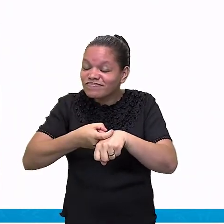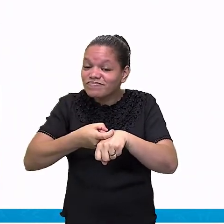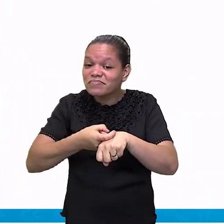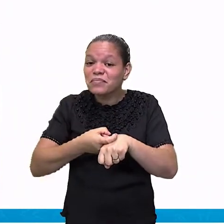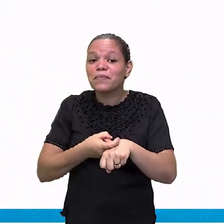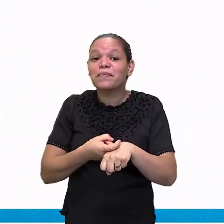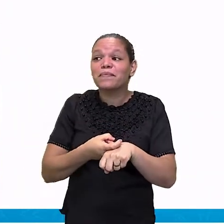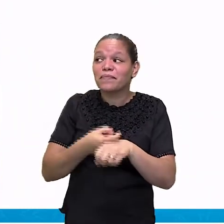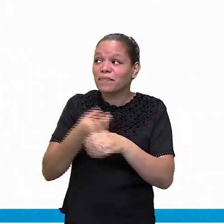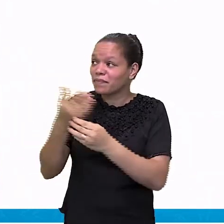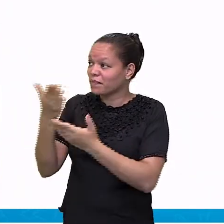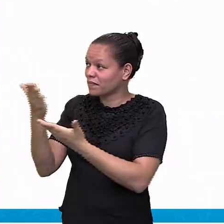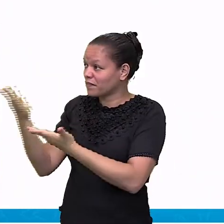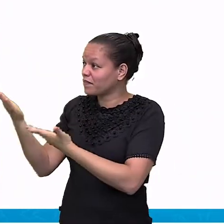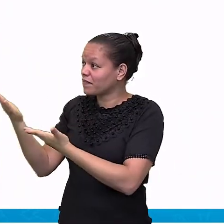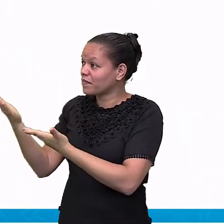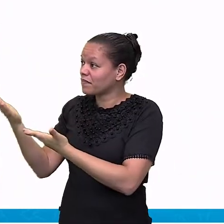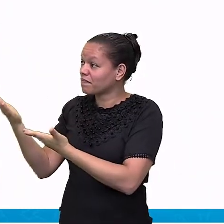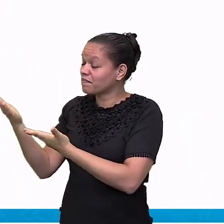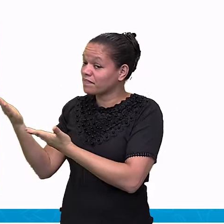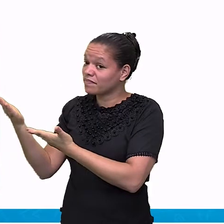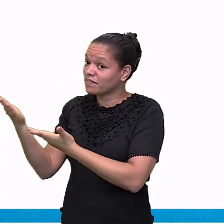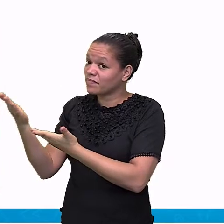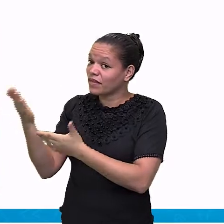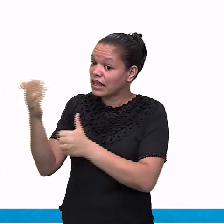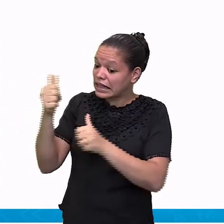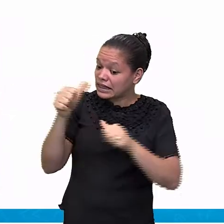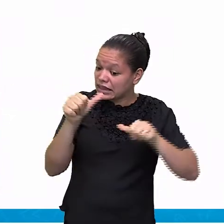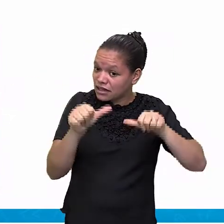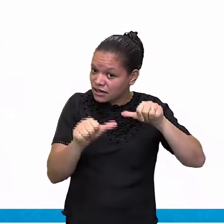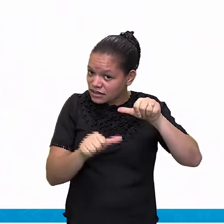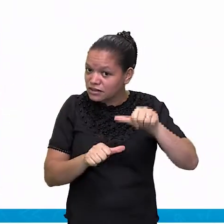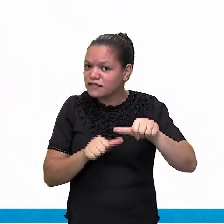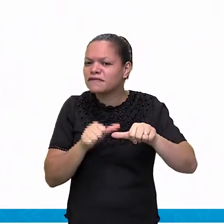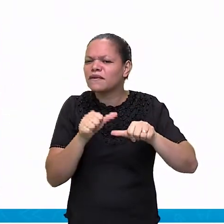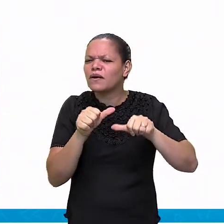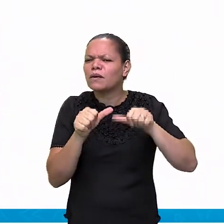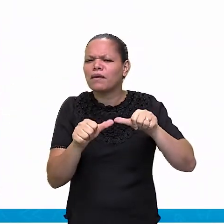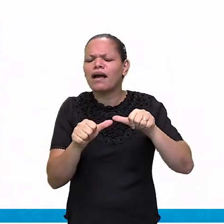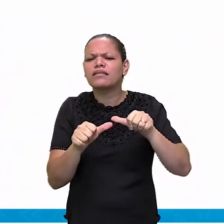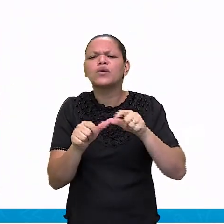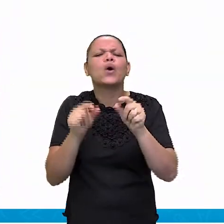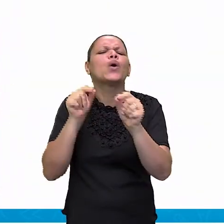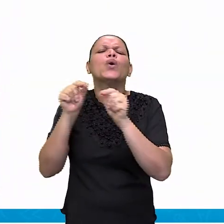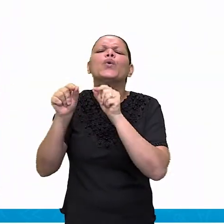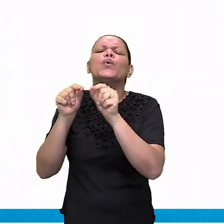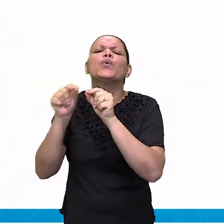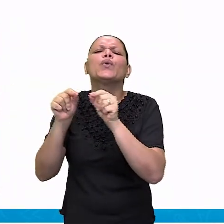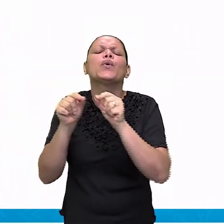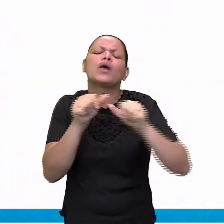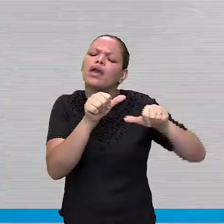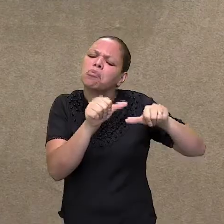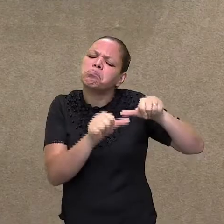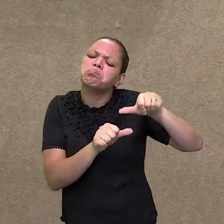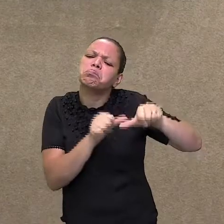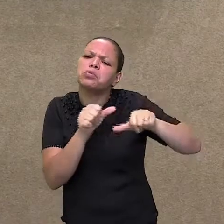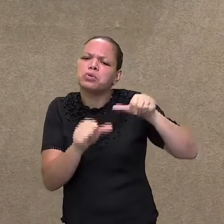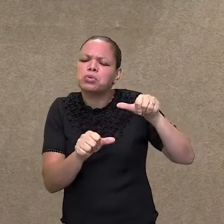também o mesmo suco em um outro formato. O que mudou ali? A nossa